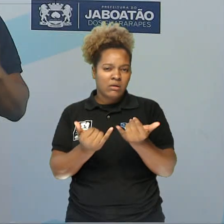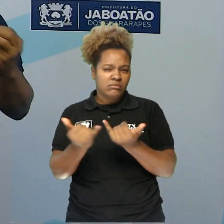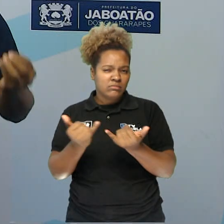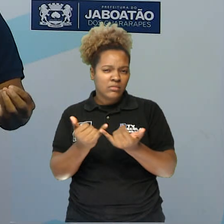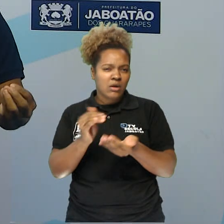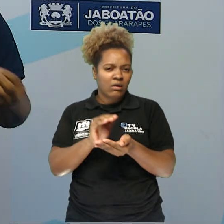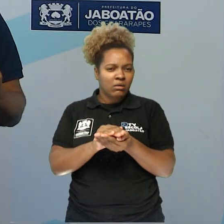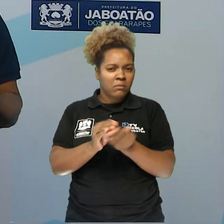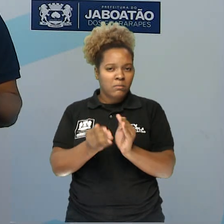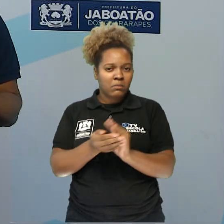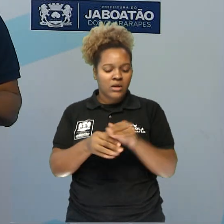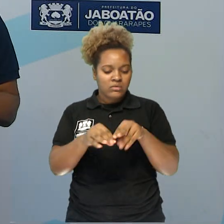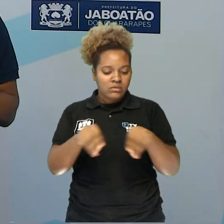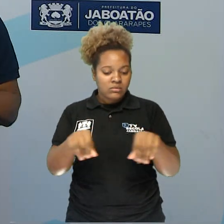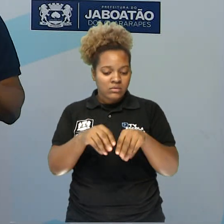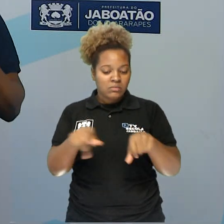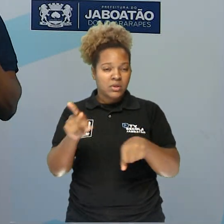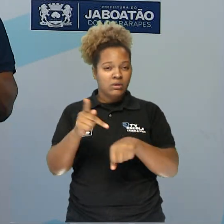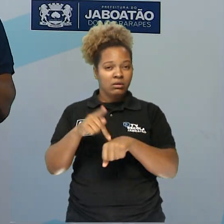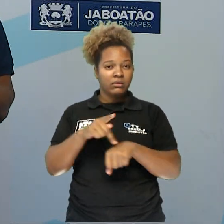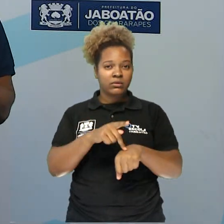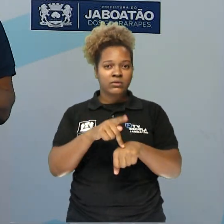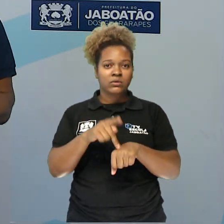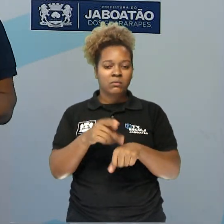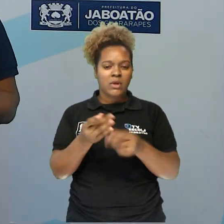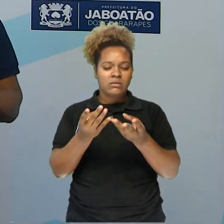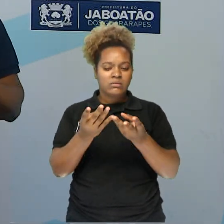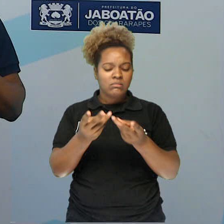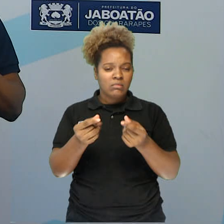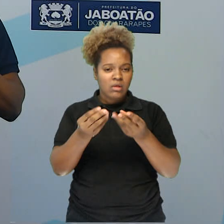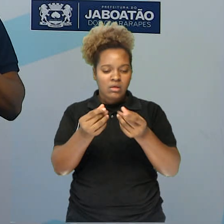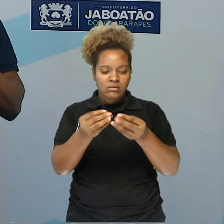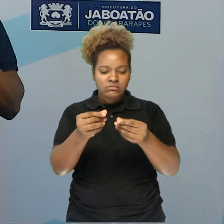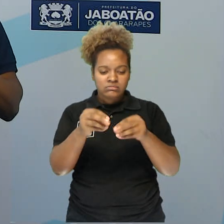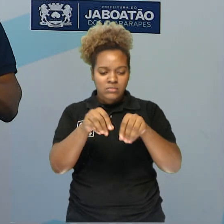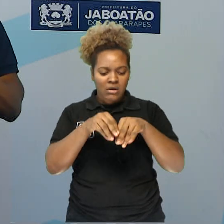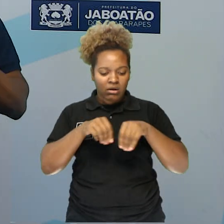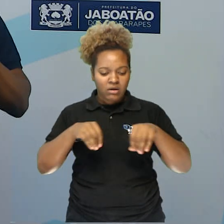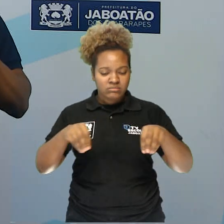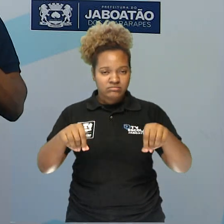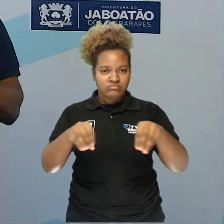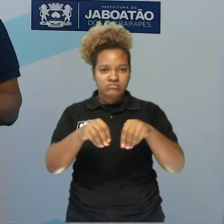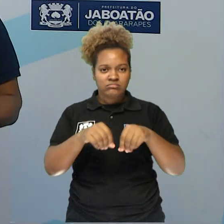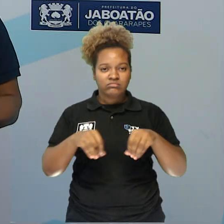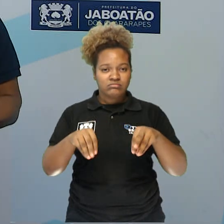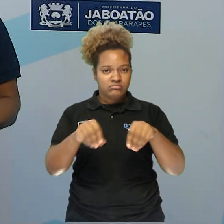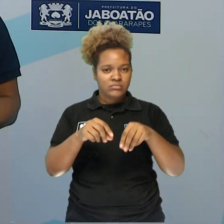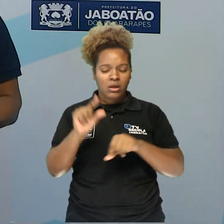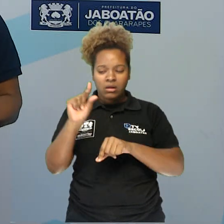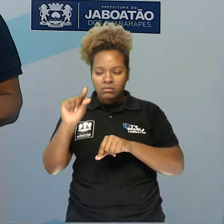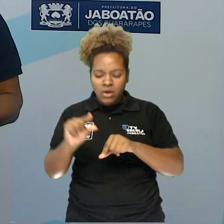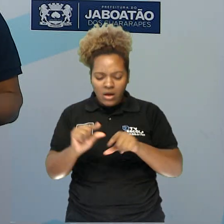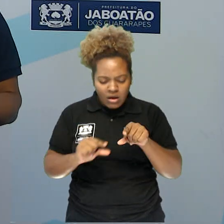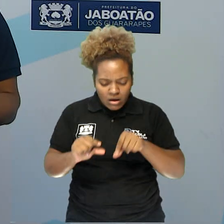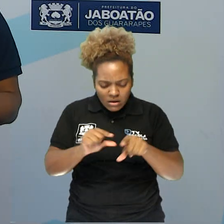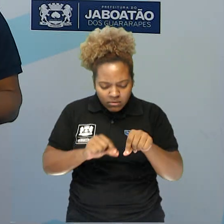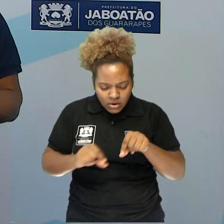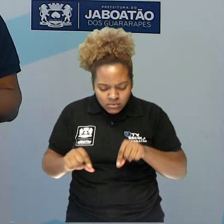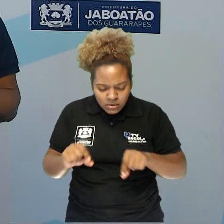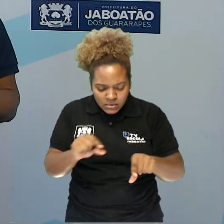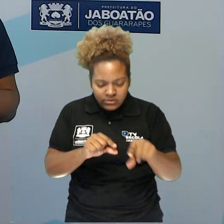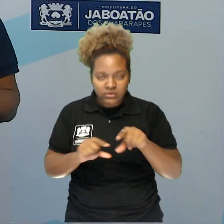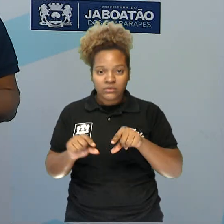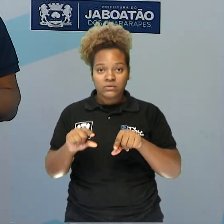a areia é um tipo de rocha mais granulado, né? São rochas muito pequenas. Já